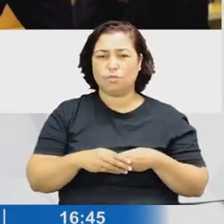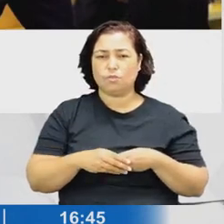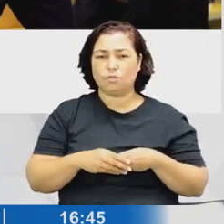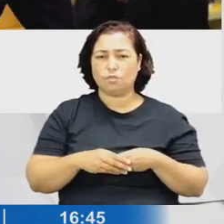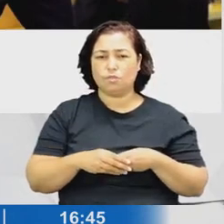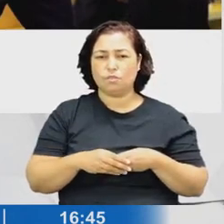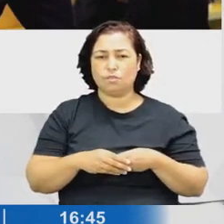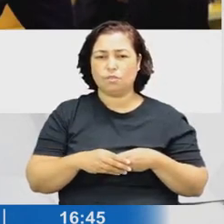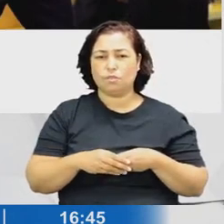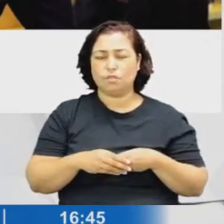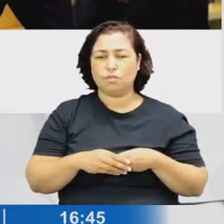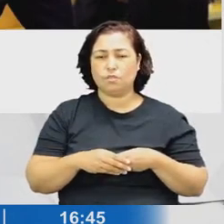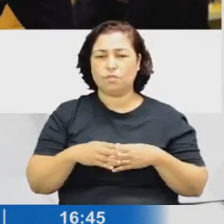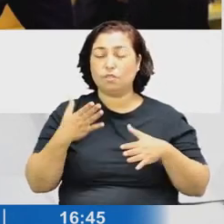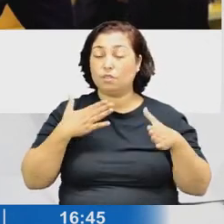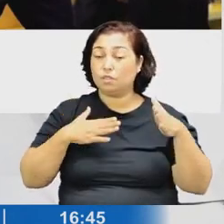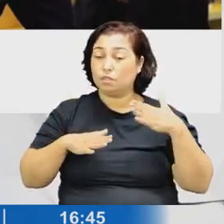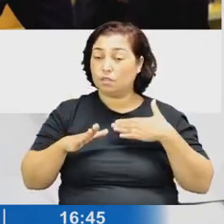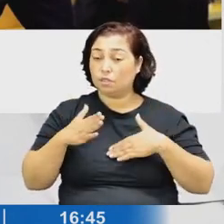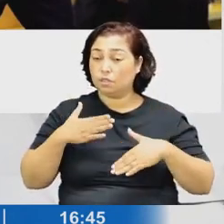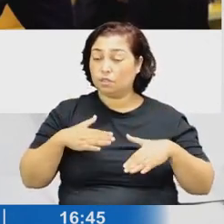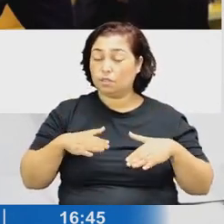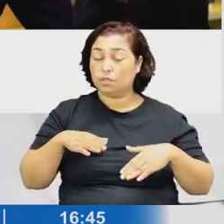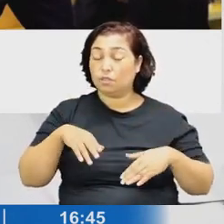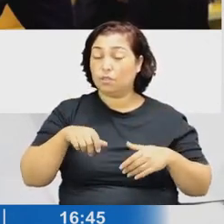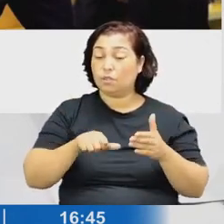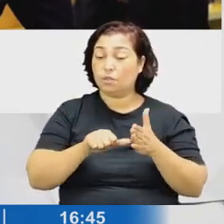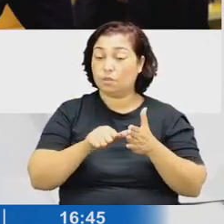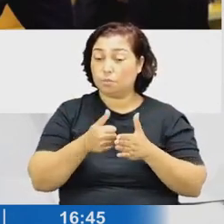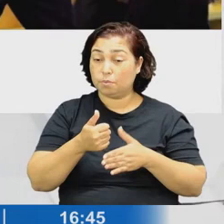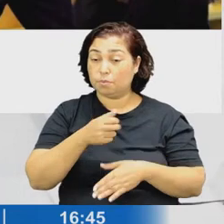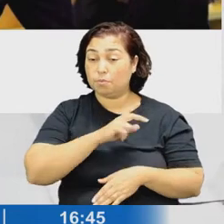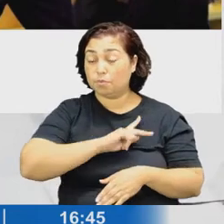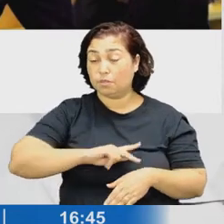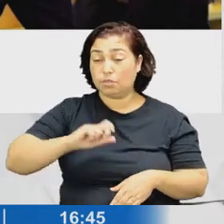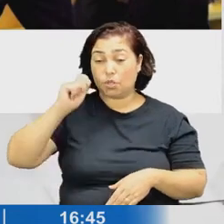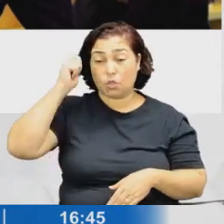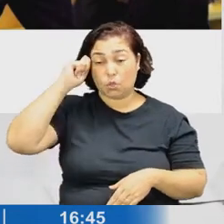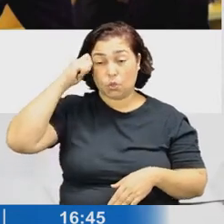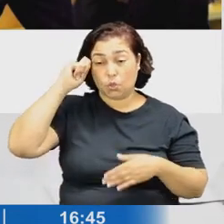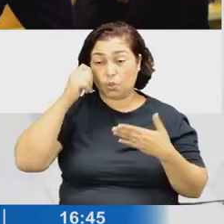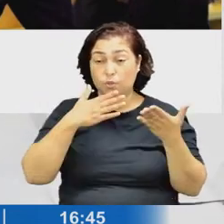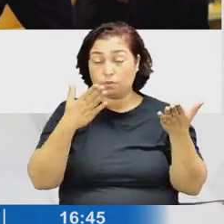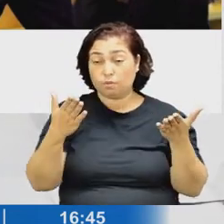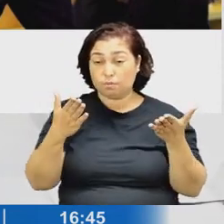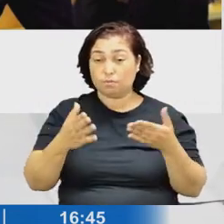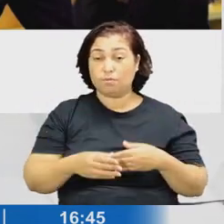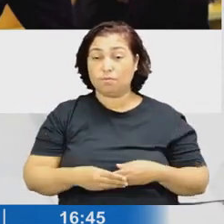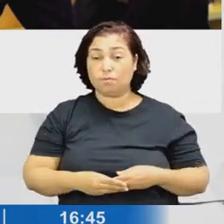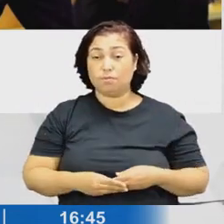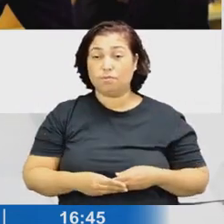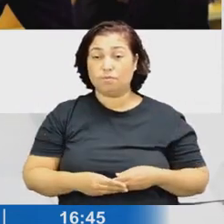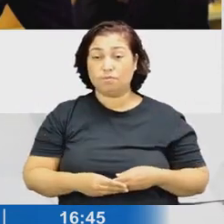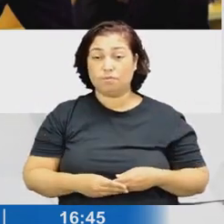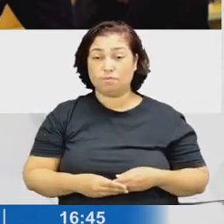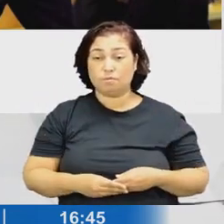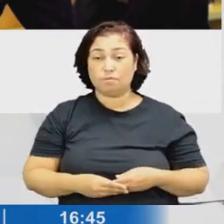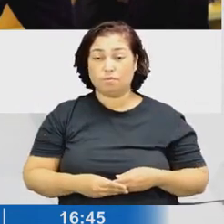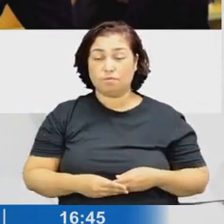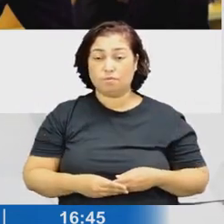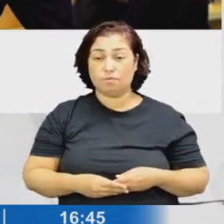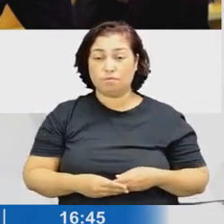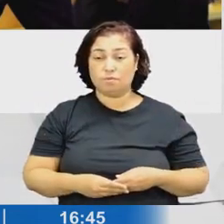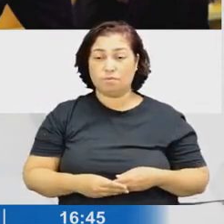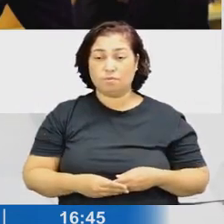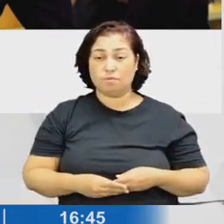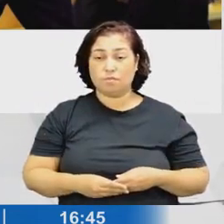e tá fácil tá tranquilo ser negro primeiro presente Negrão vocês estão suportando com isso eu não eu tô com pé na mesa aqui ó com